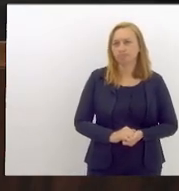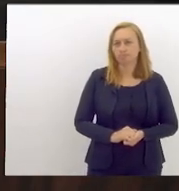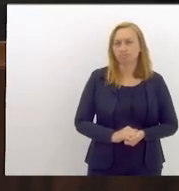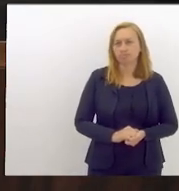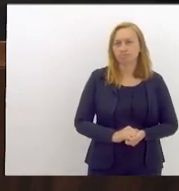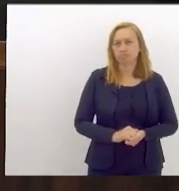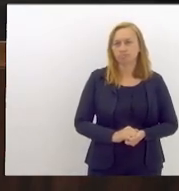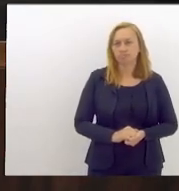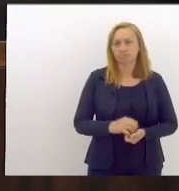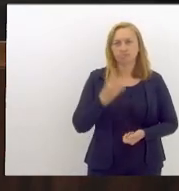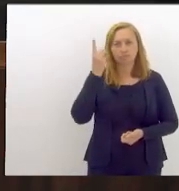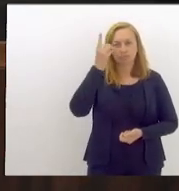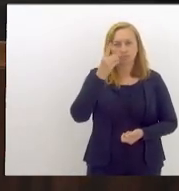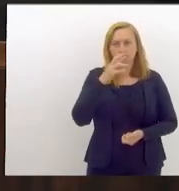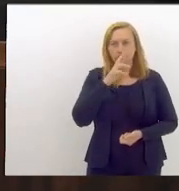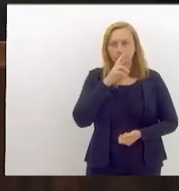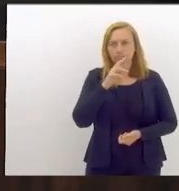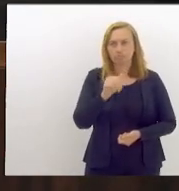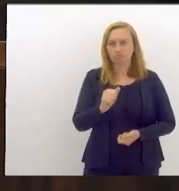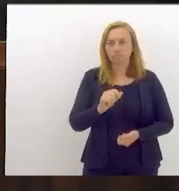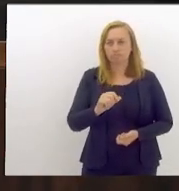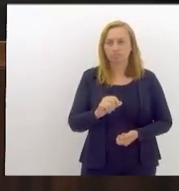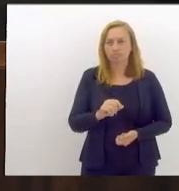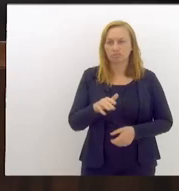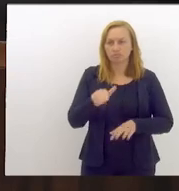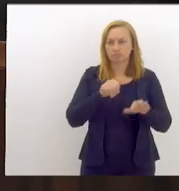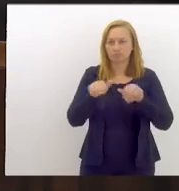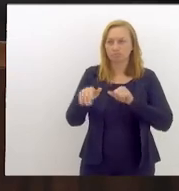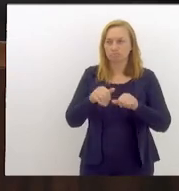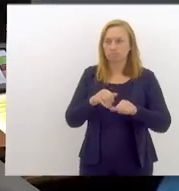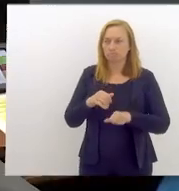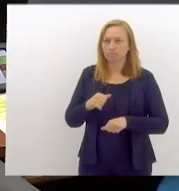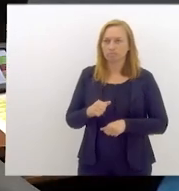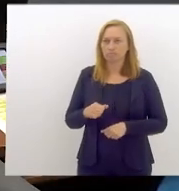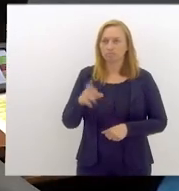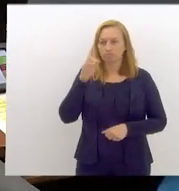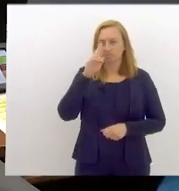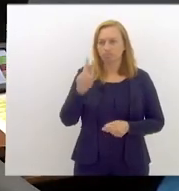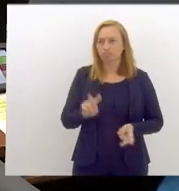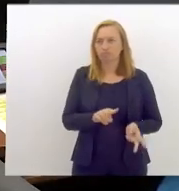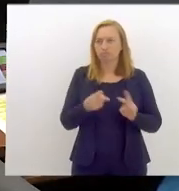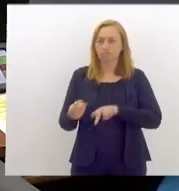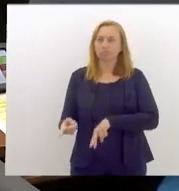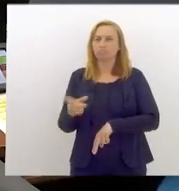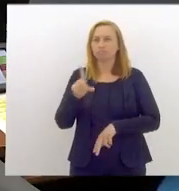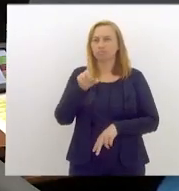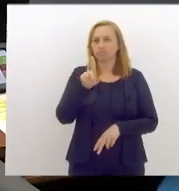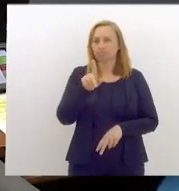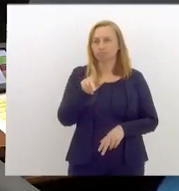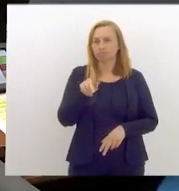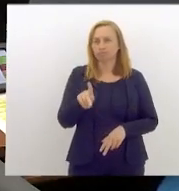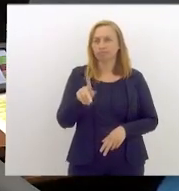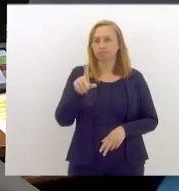Deputado Rodrigo Amorim vamos a chamada senhor presidente para encaminhar pelo PTB